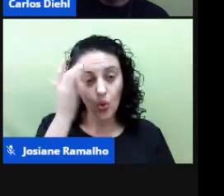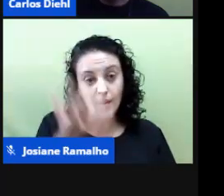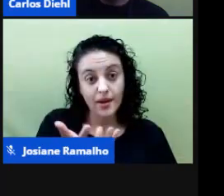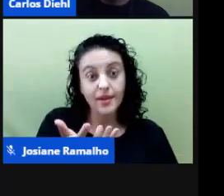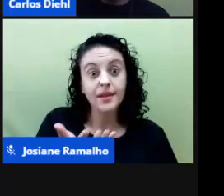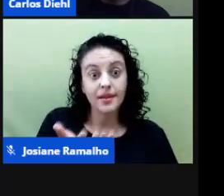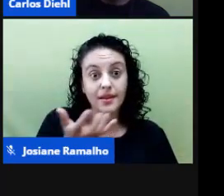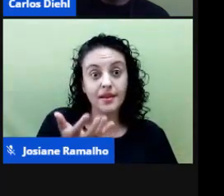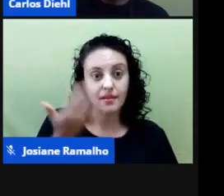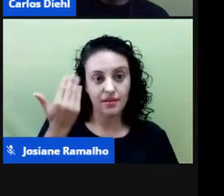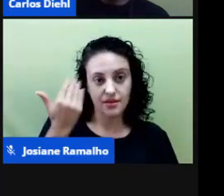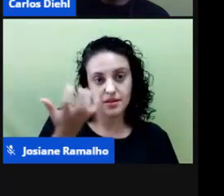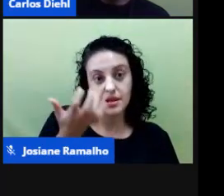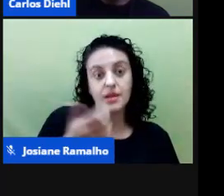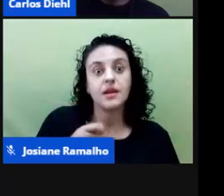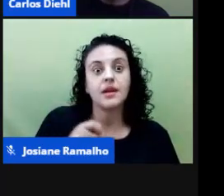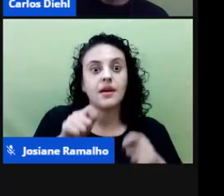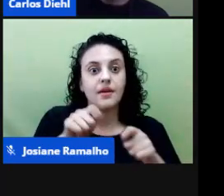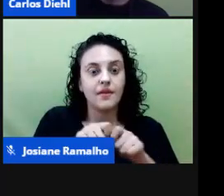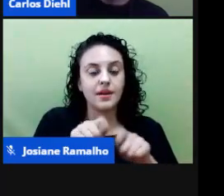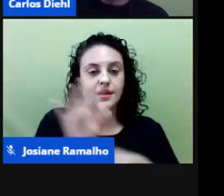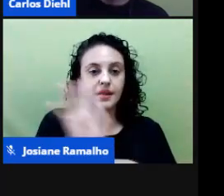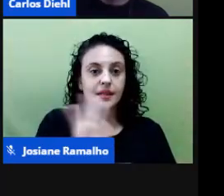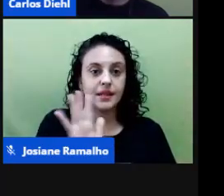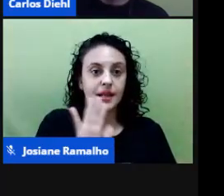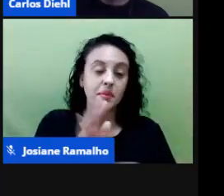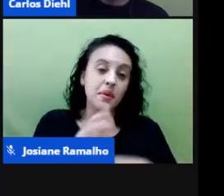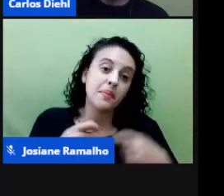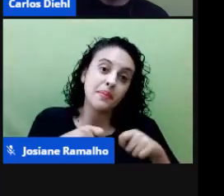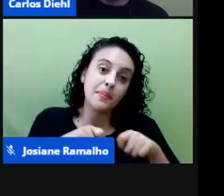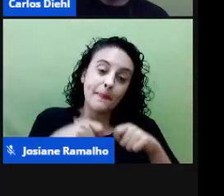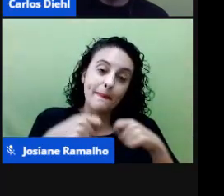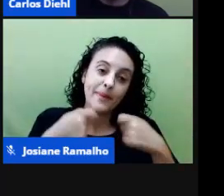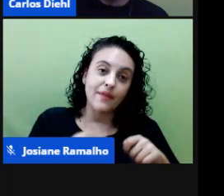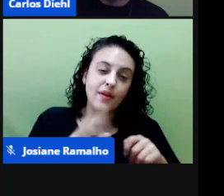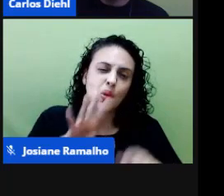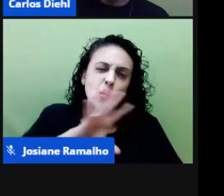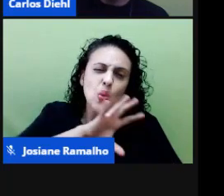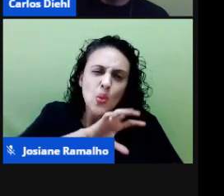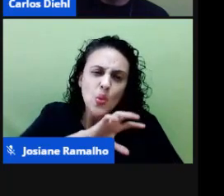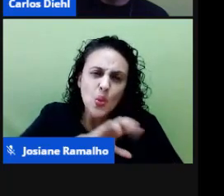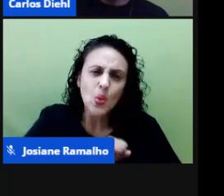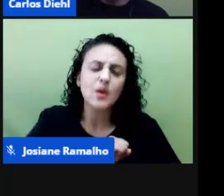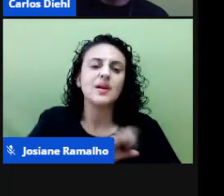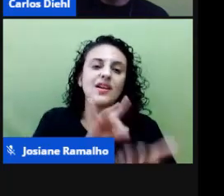apaixonado. Então, esse pessoal do filme sertanejo, eles resolveram fazer